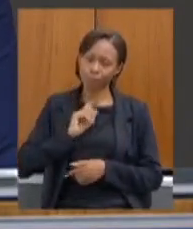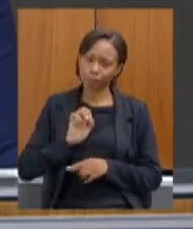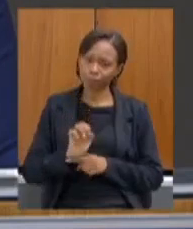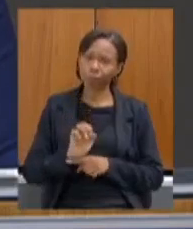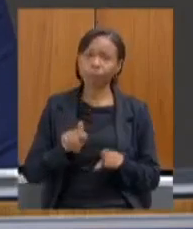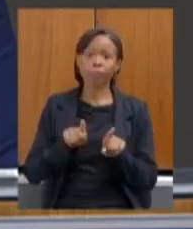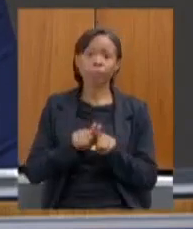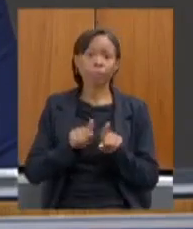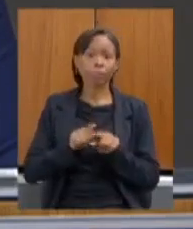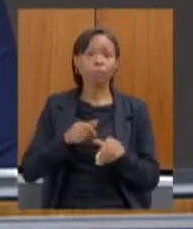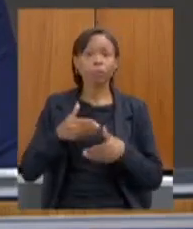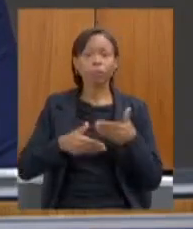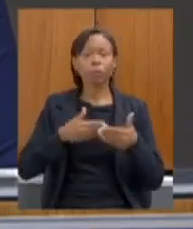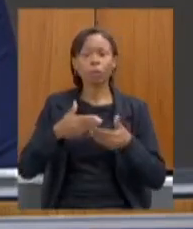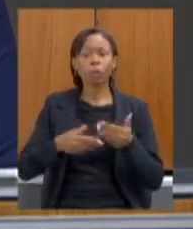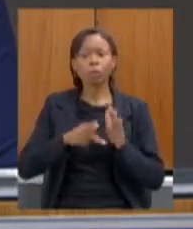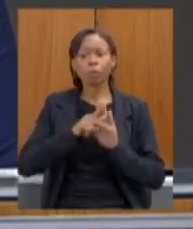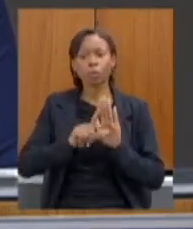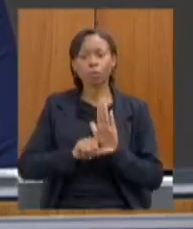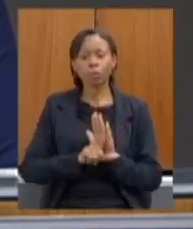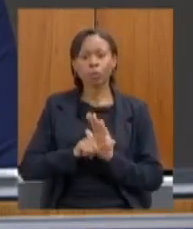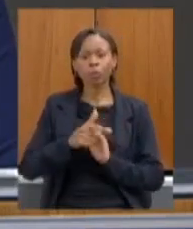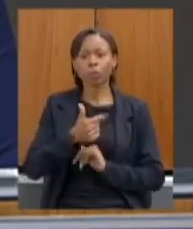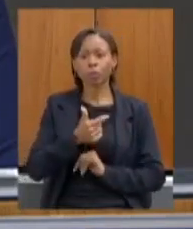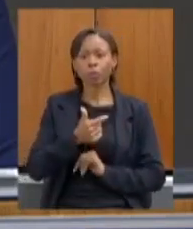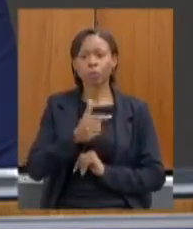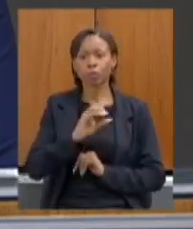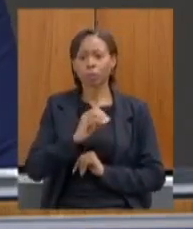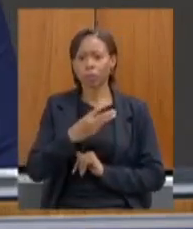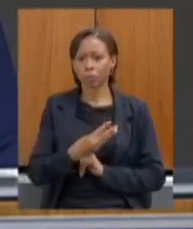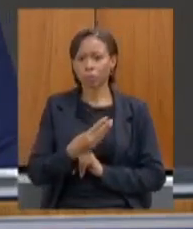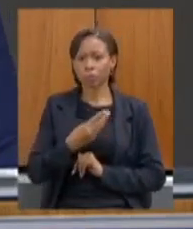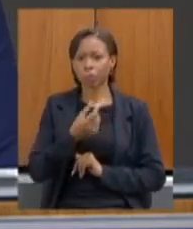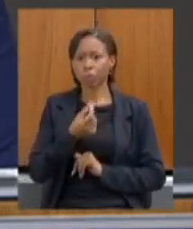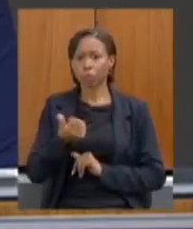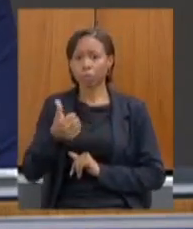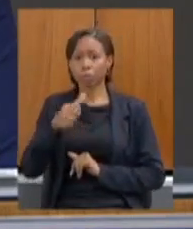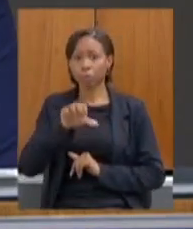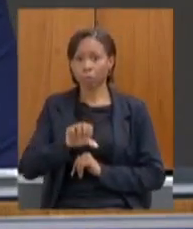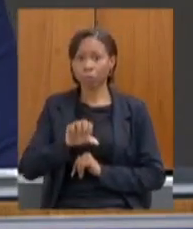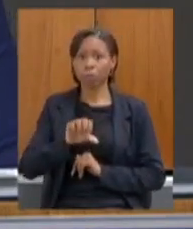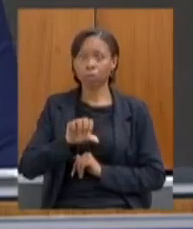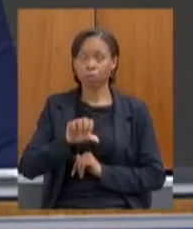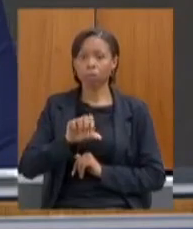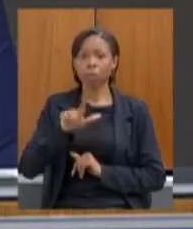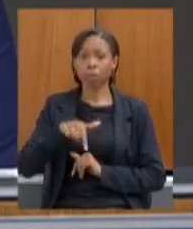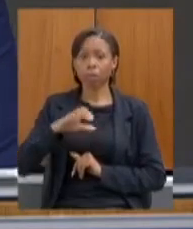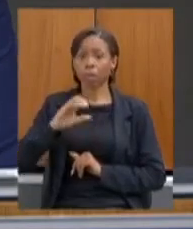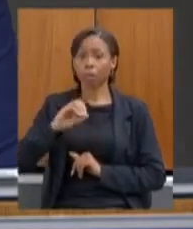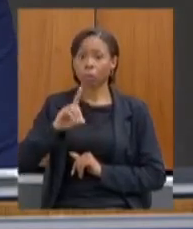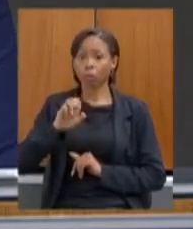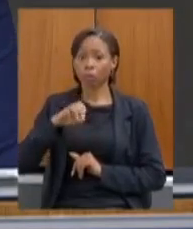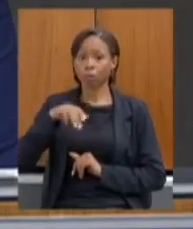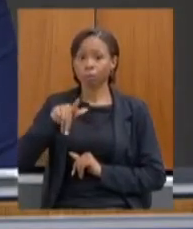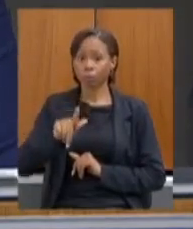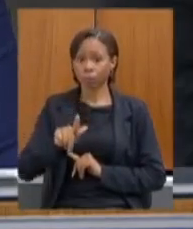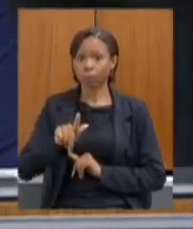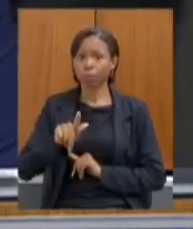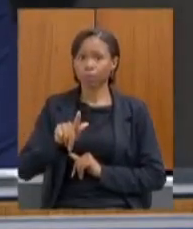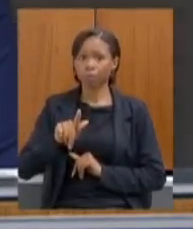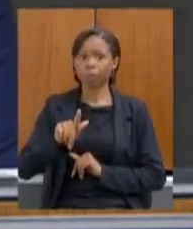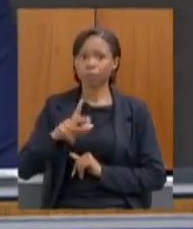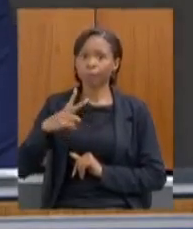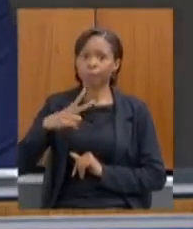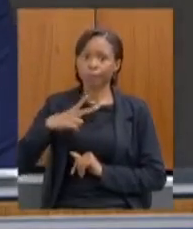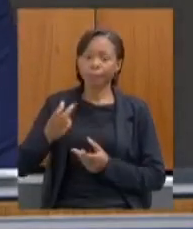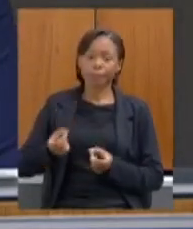Temos também o projeto 1203, de 2019, que autoriza a desestatização da Codemig, que essa é uma pauta importante para o governo estadual, que